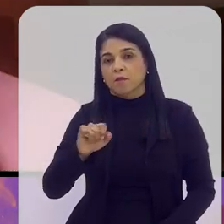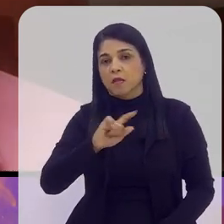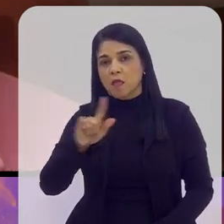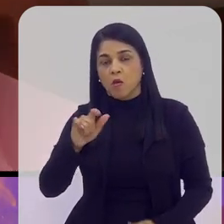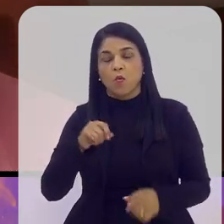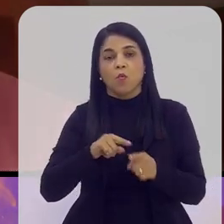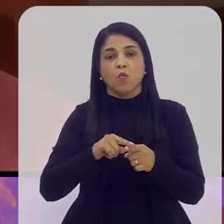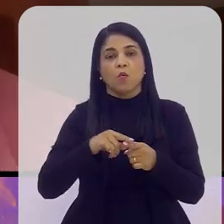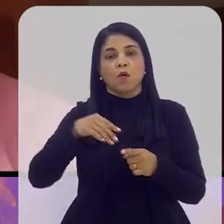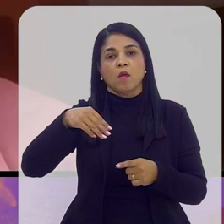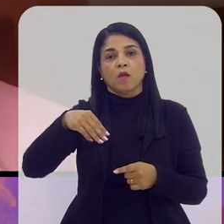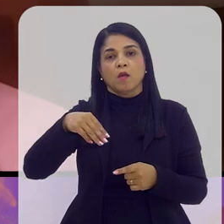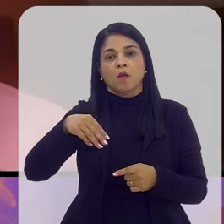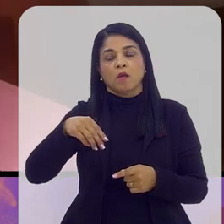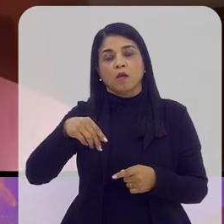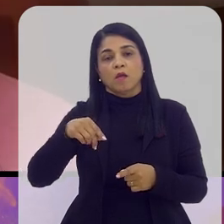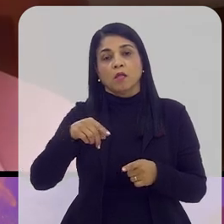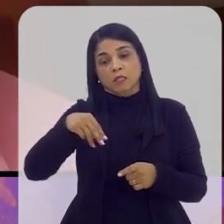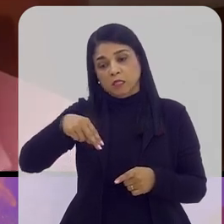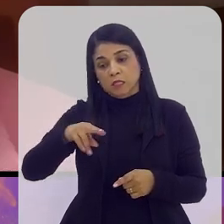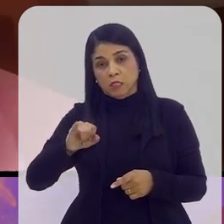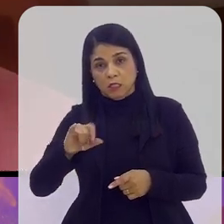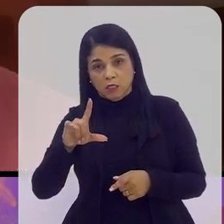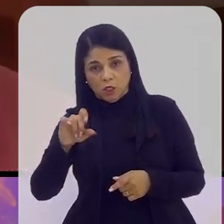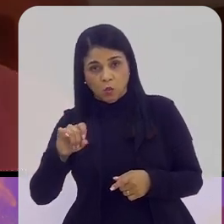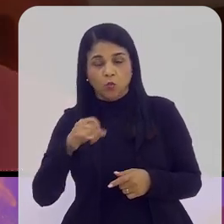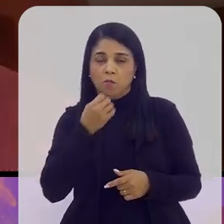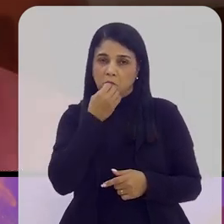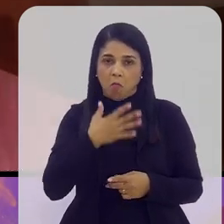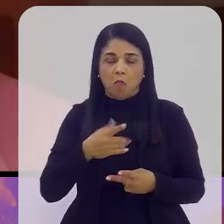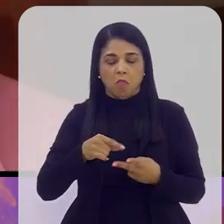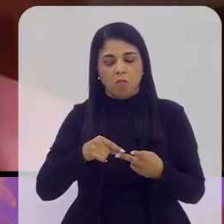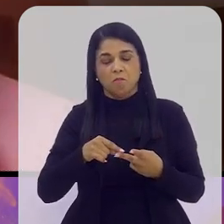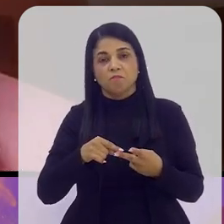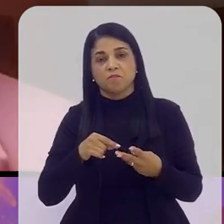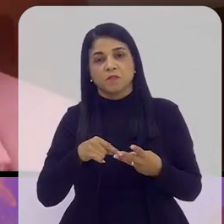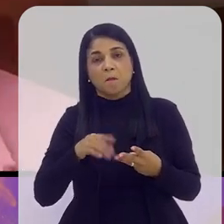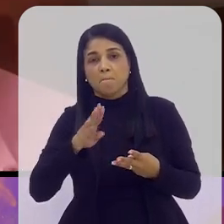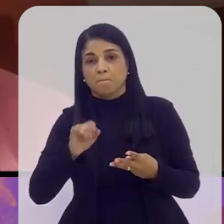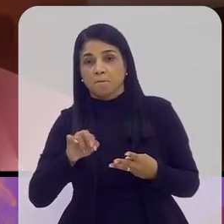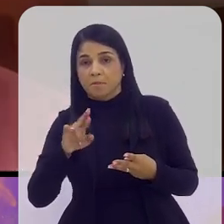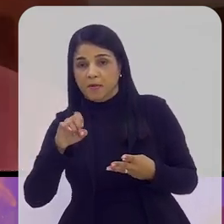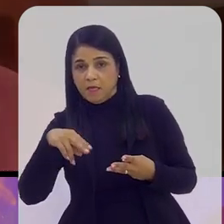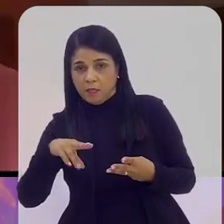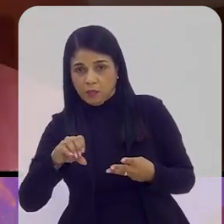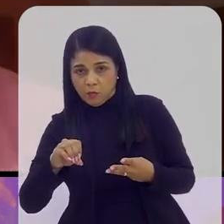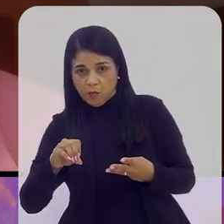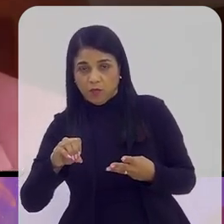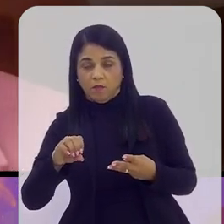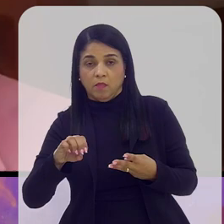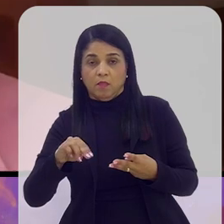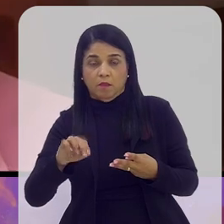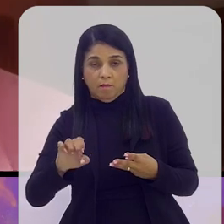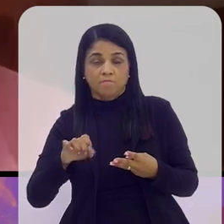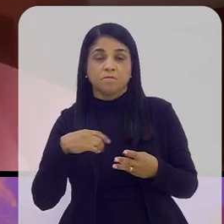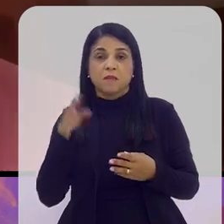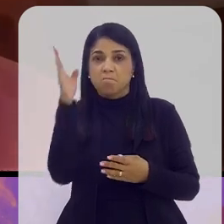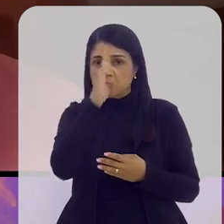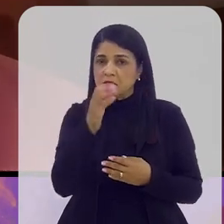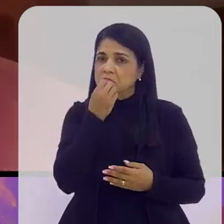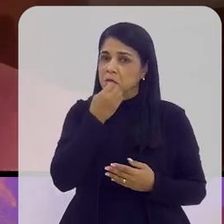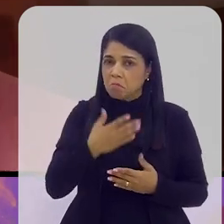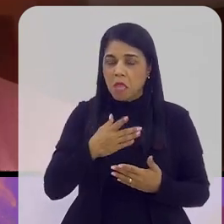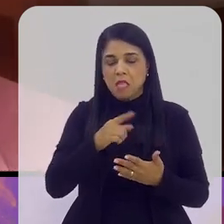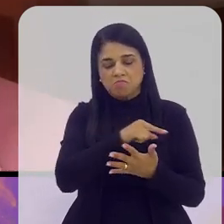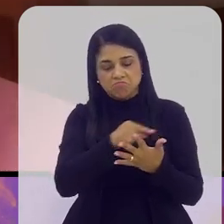nome, o Ibanez é bom nome, como teve na última lista, o Nino é bom nome, o Bremer é um bom nome. Acho que o Brasil está,